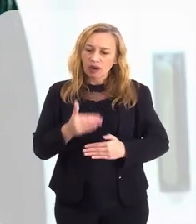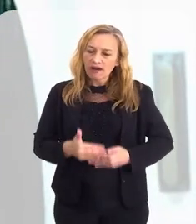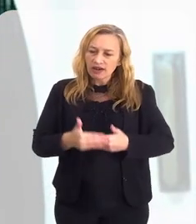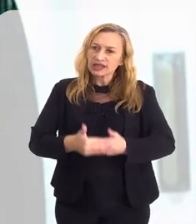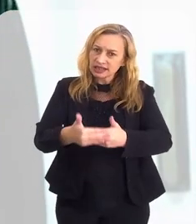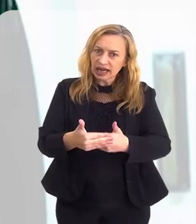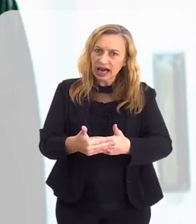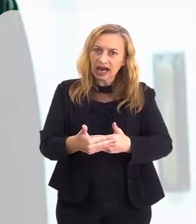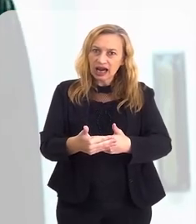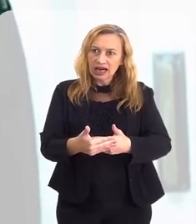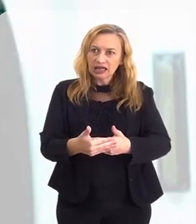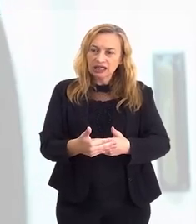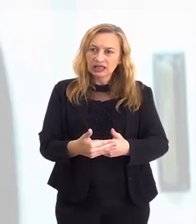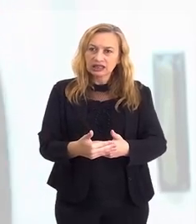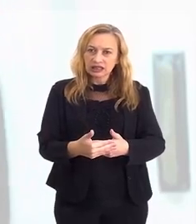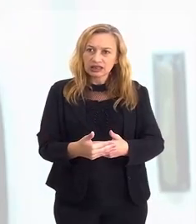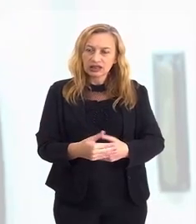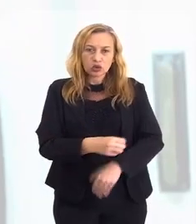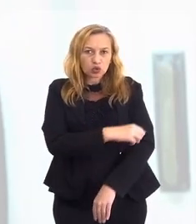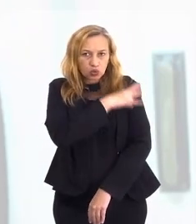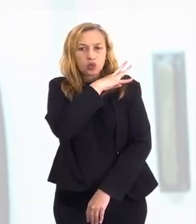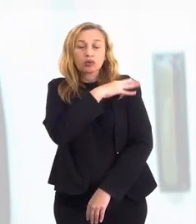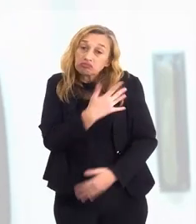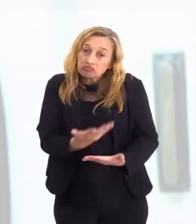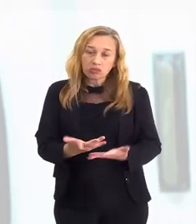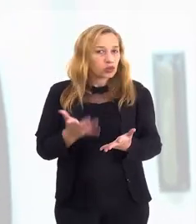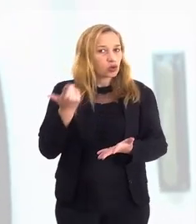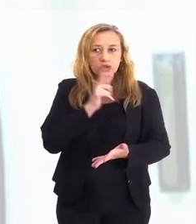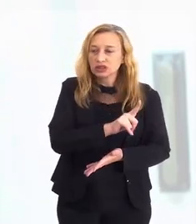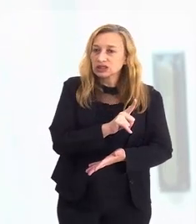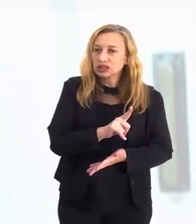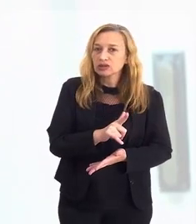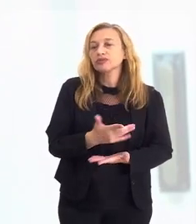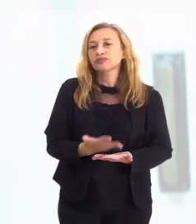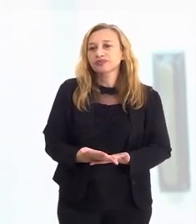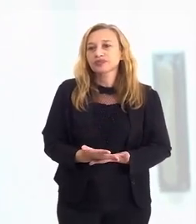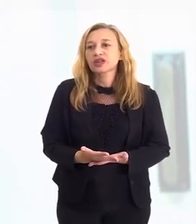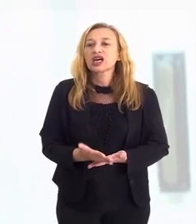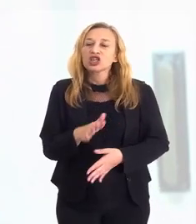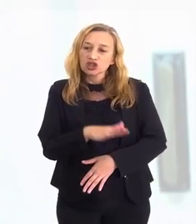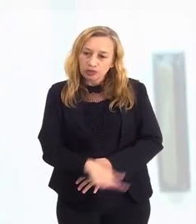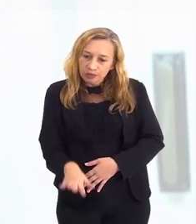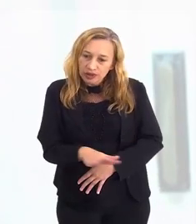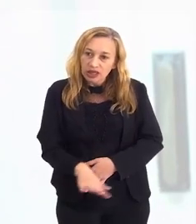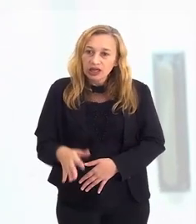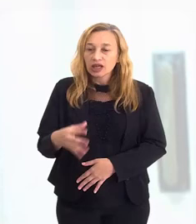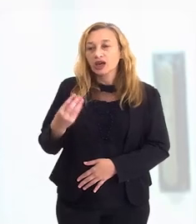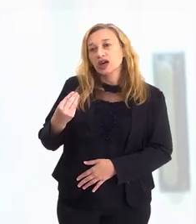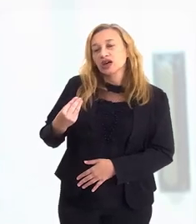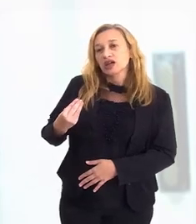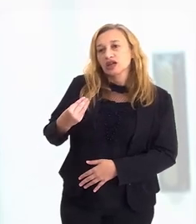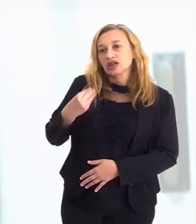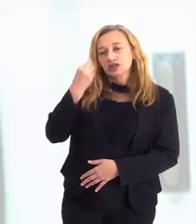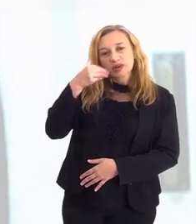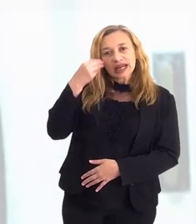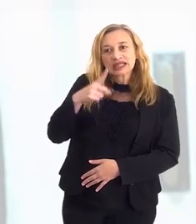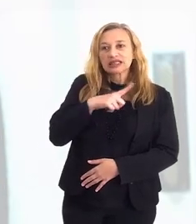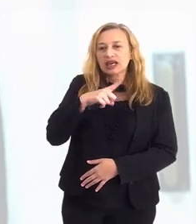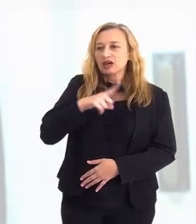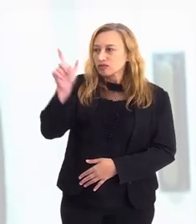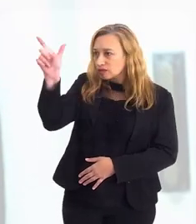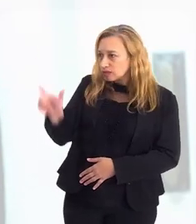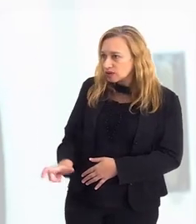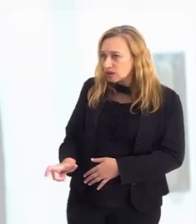avançar do ponto de vista, da escolarização. Então, ou seja, desde pequeno eu convivo com uma pessoa